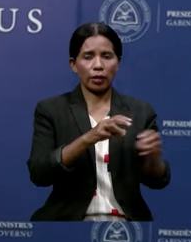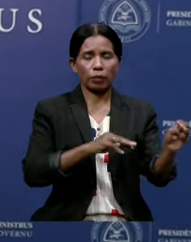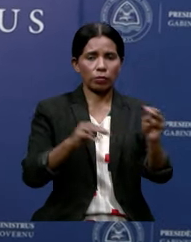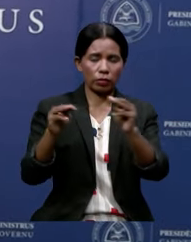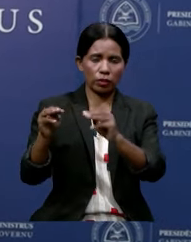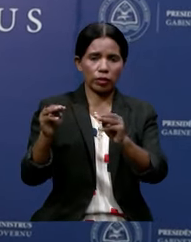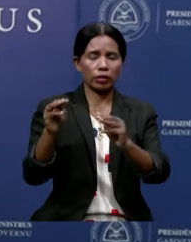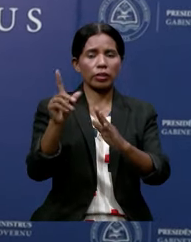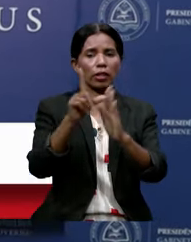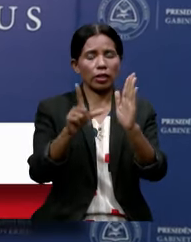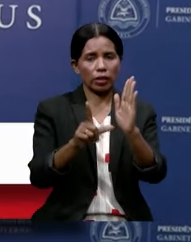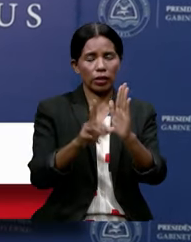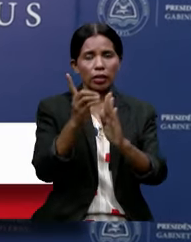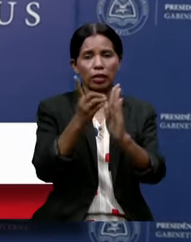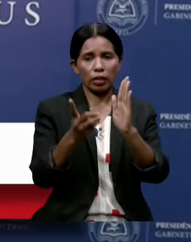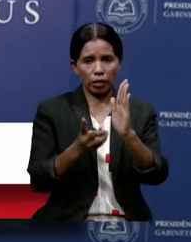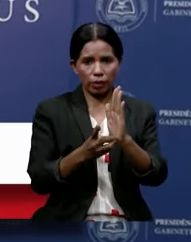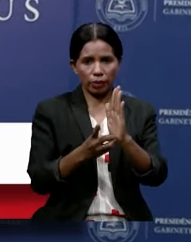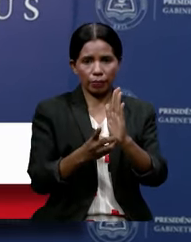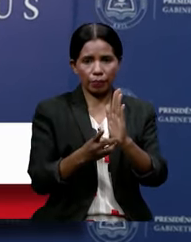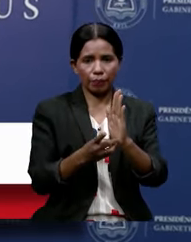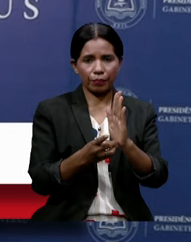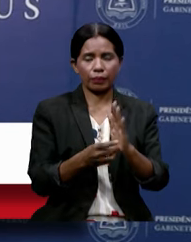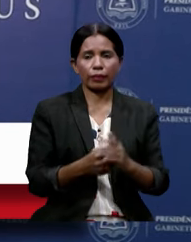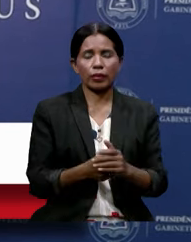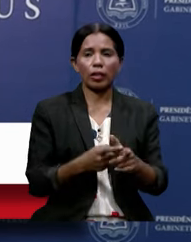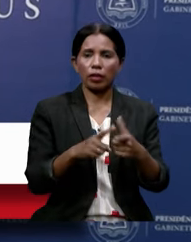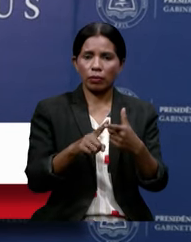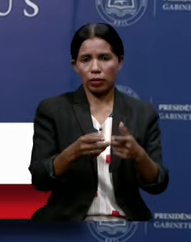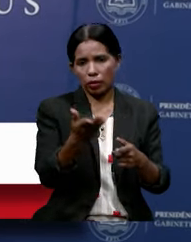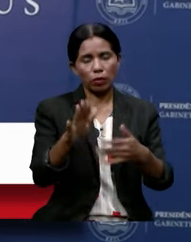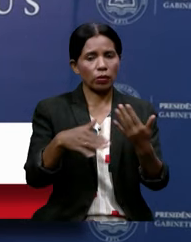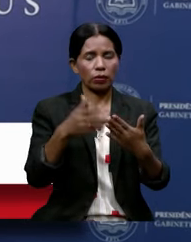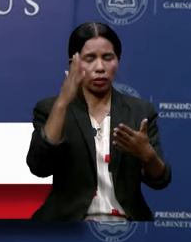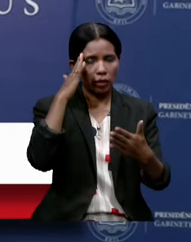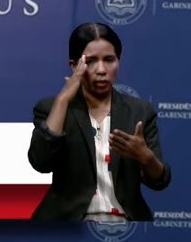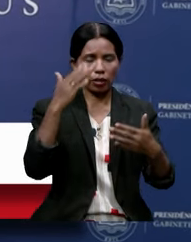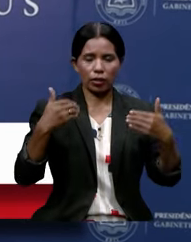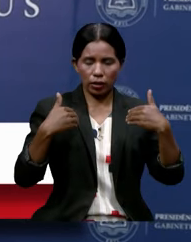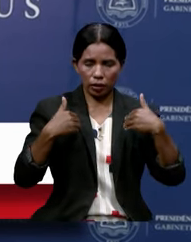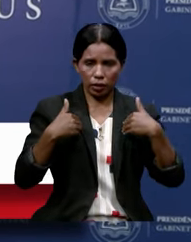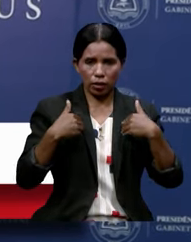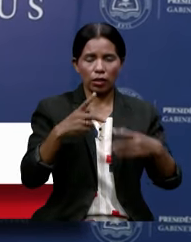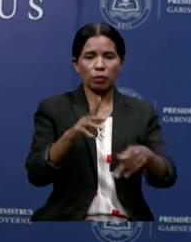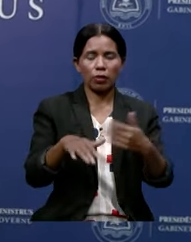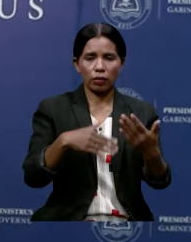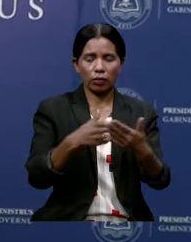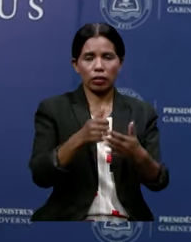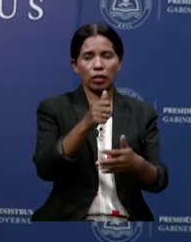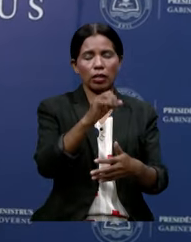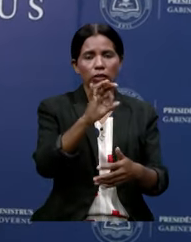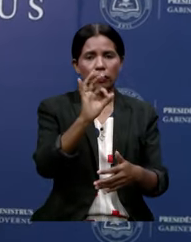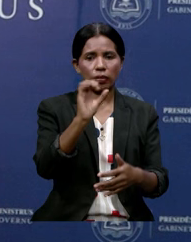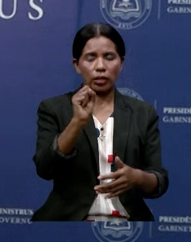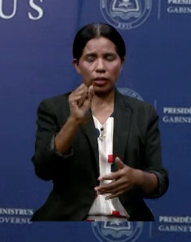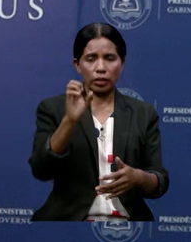balu e decreto lei né depois de muda tene ho existência entidade na IFSIP ninyang